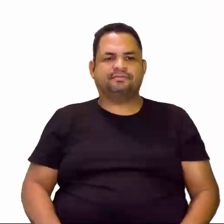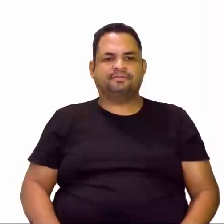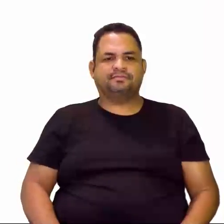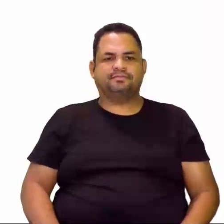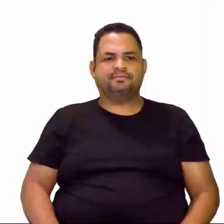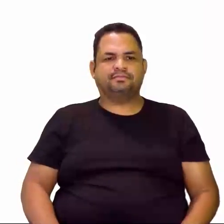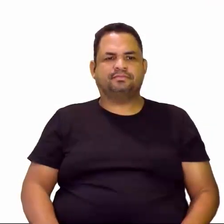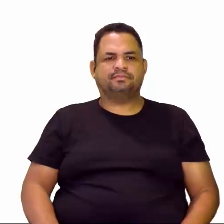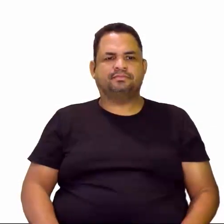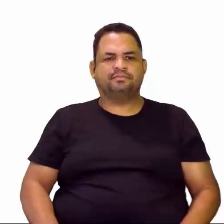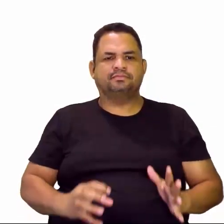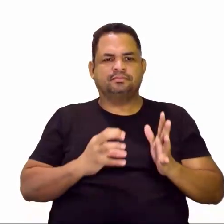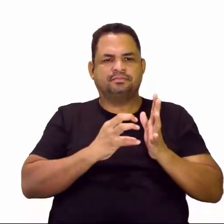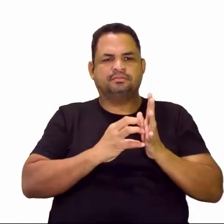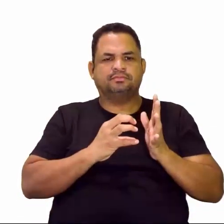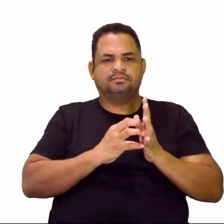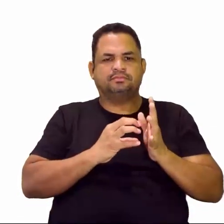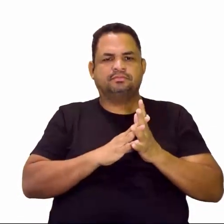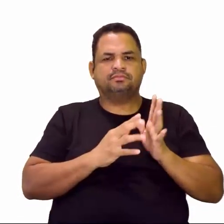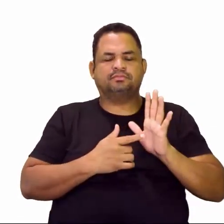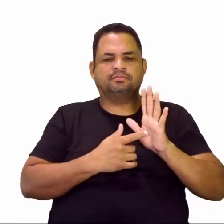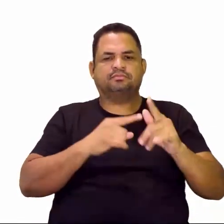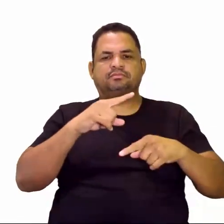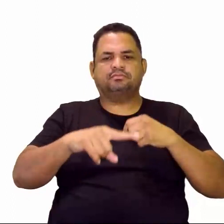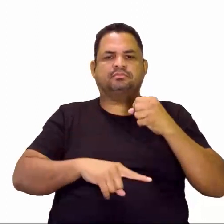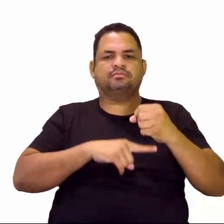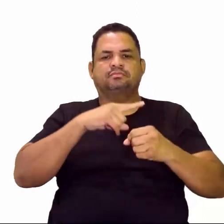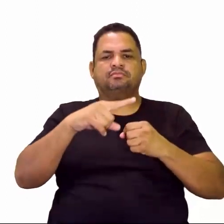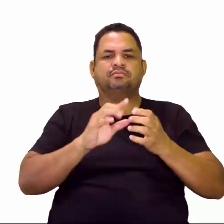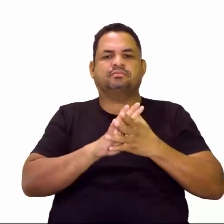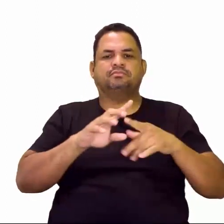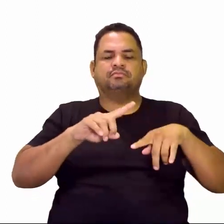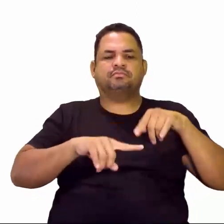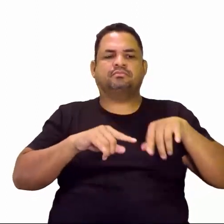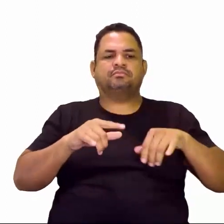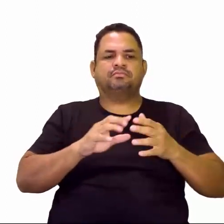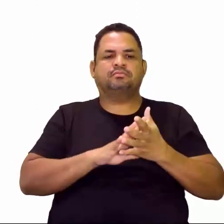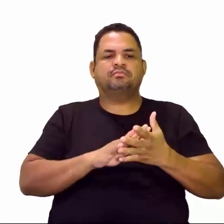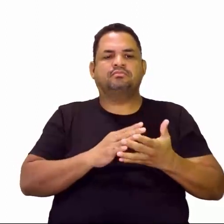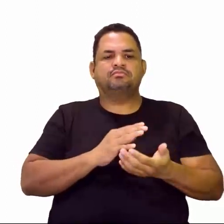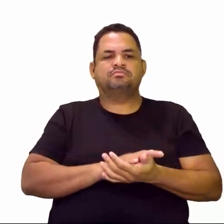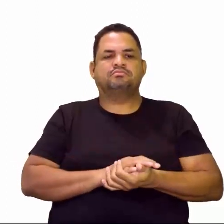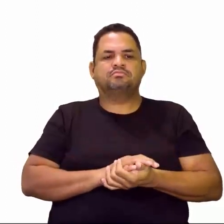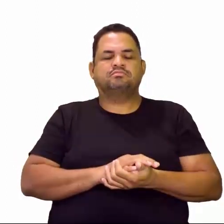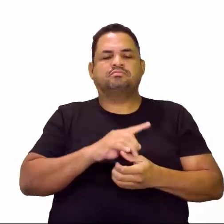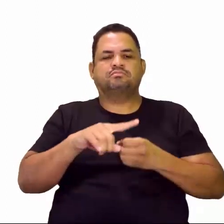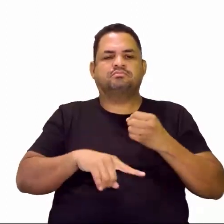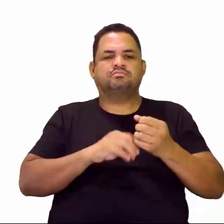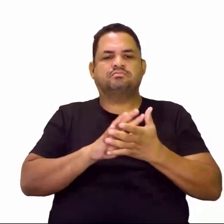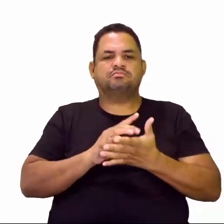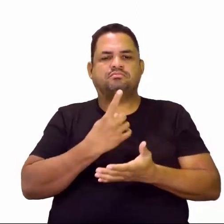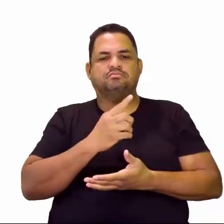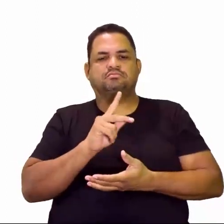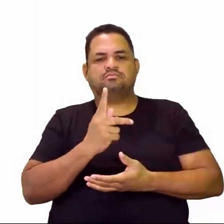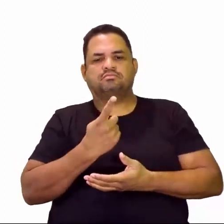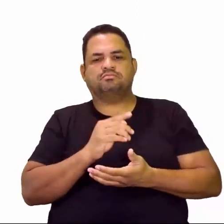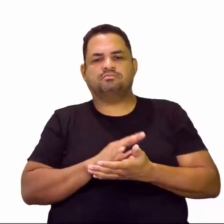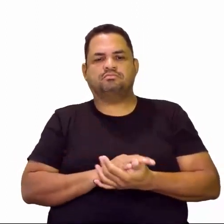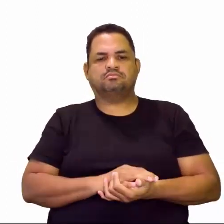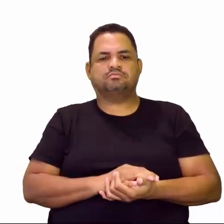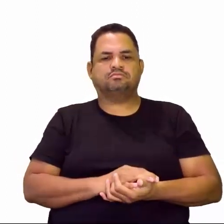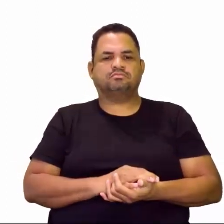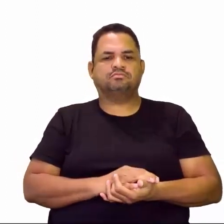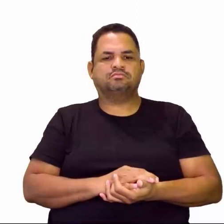aí, o símbolo representa um átomo do elemento químico. O átomo de hidrogênio, um H, ou apenas